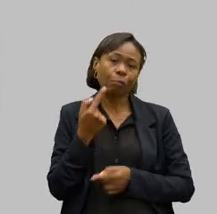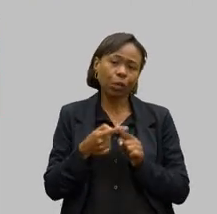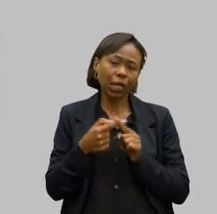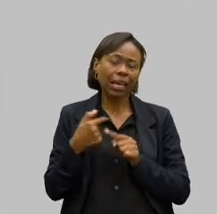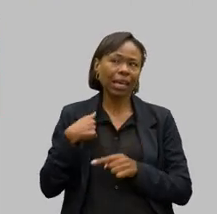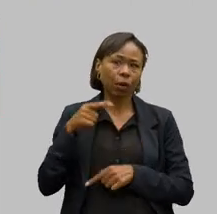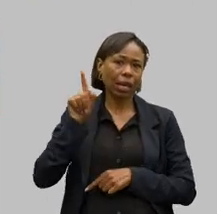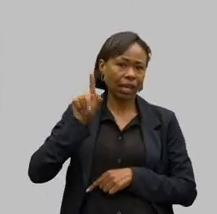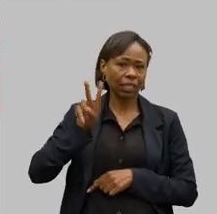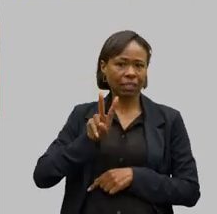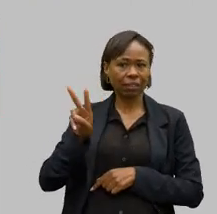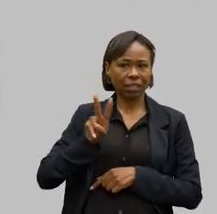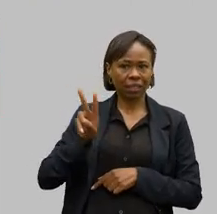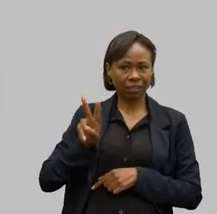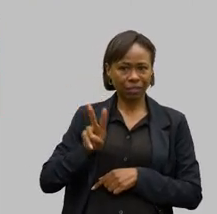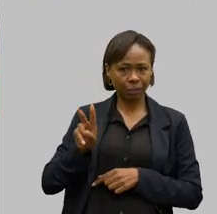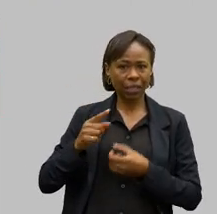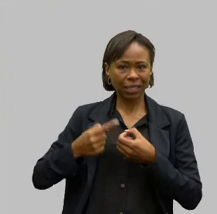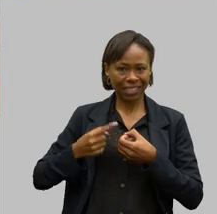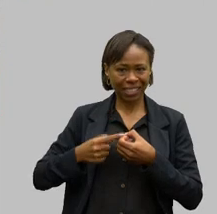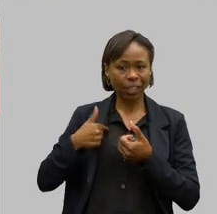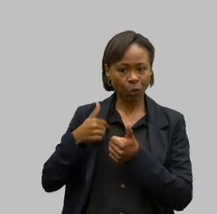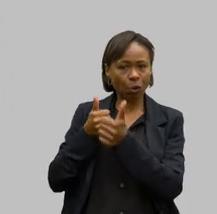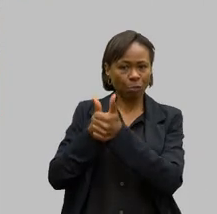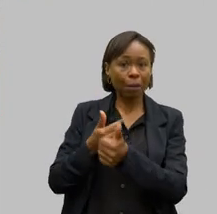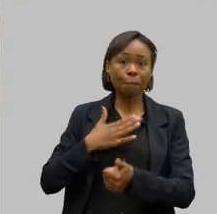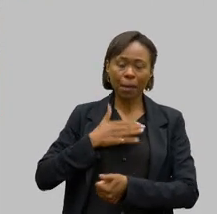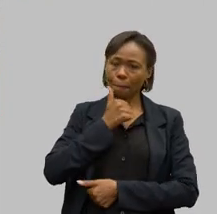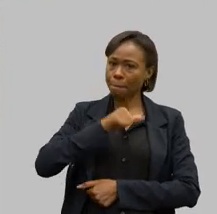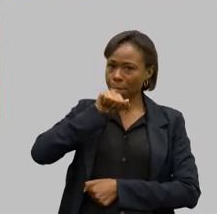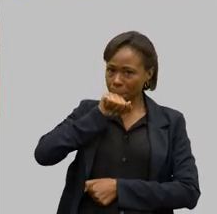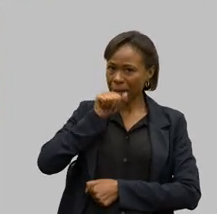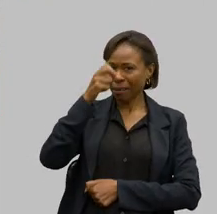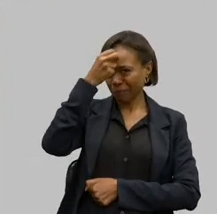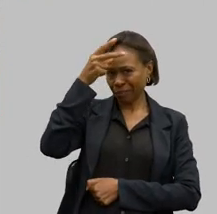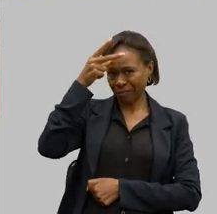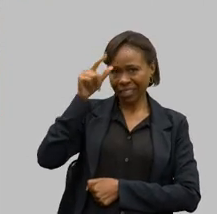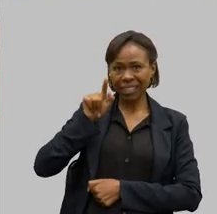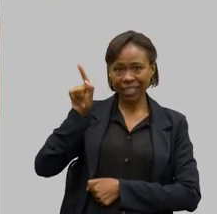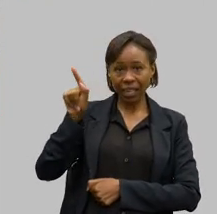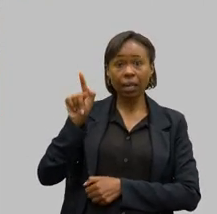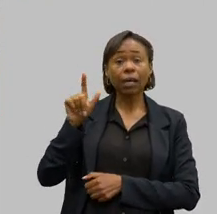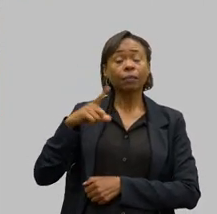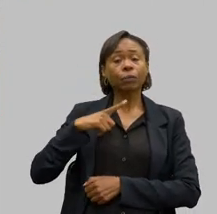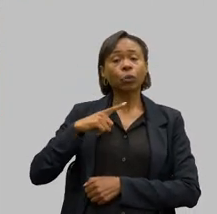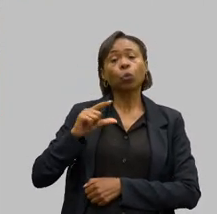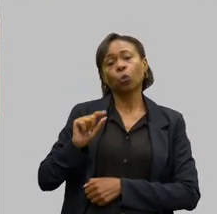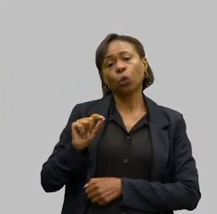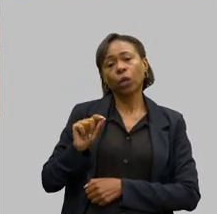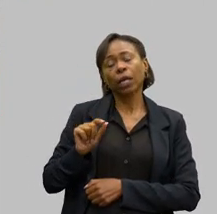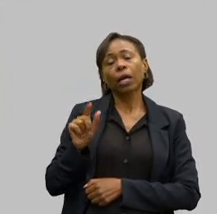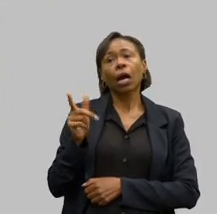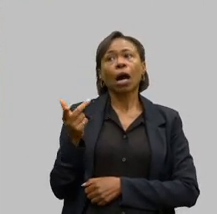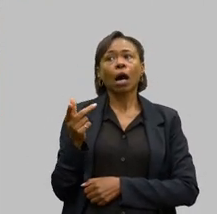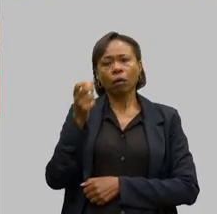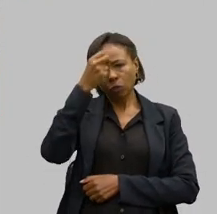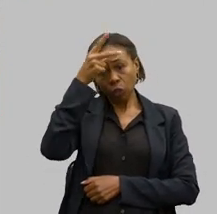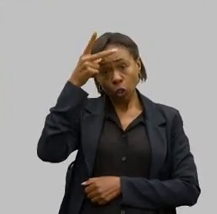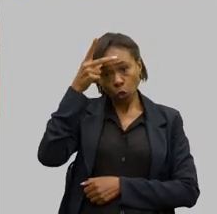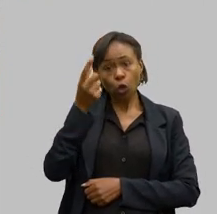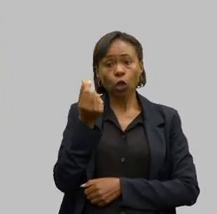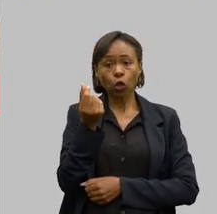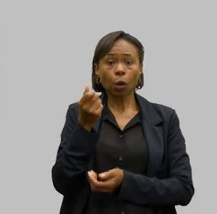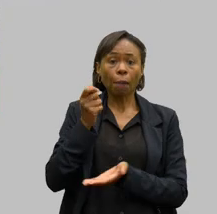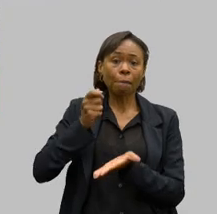Vespasiano, através da minha mãe, que é prefeita, e o que a gente tem lá é que a prefeitura faz o custeio de 100% do